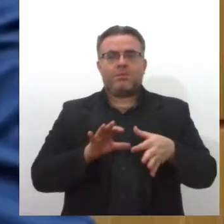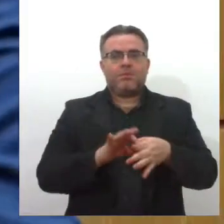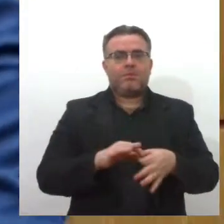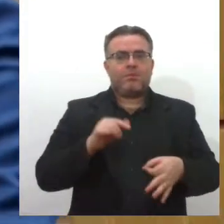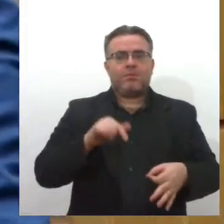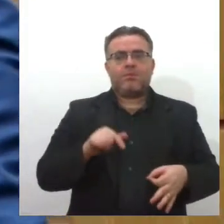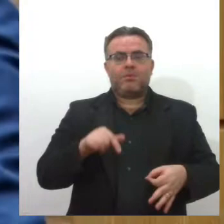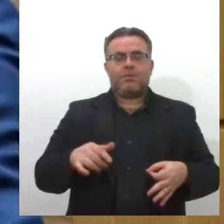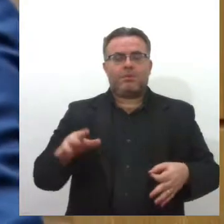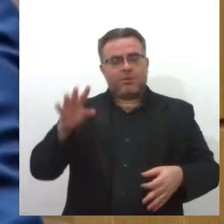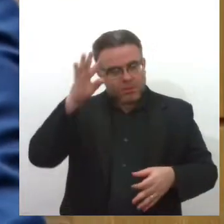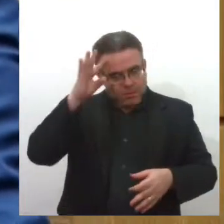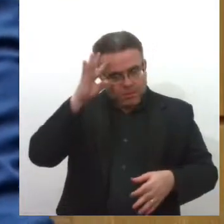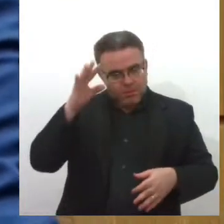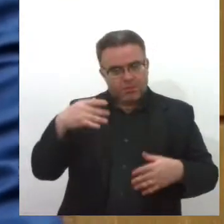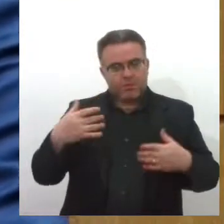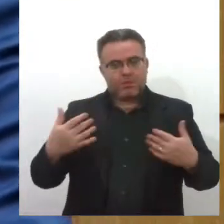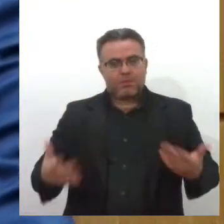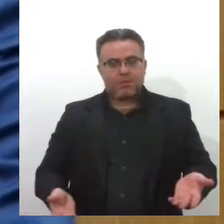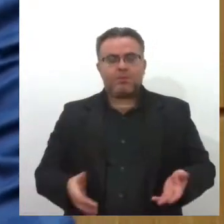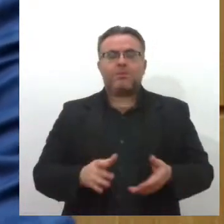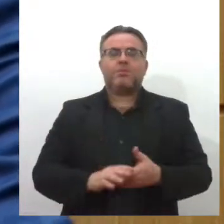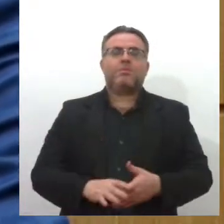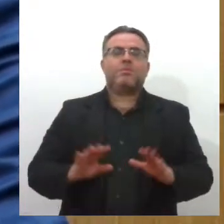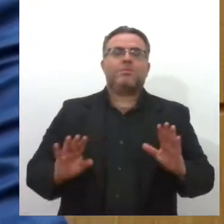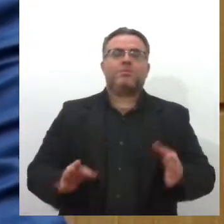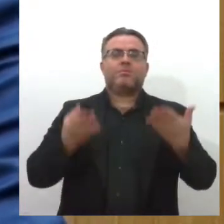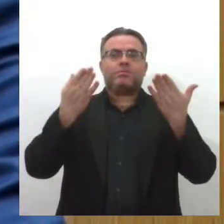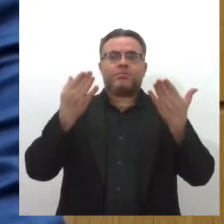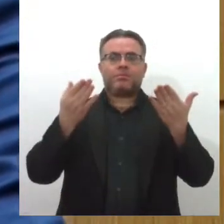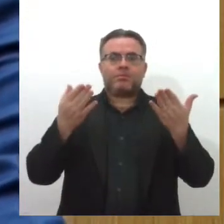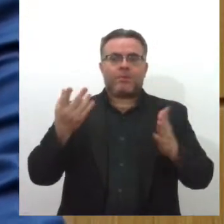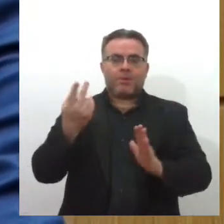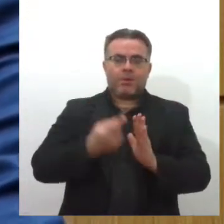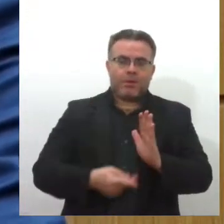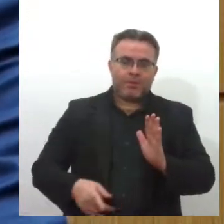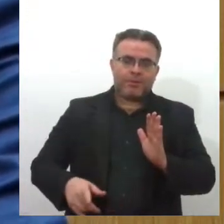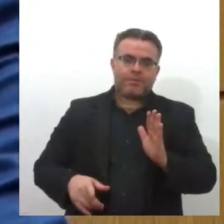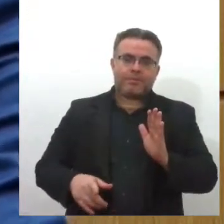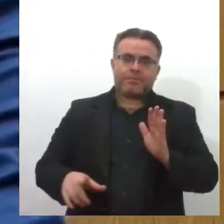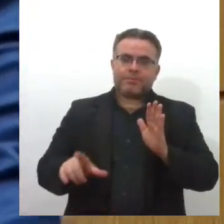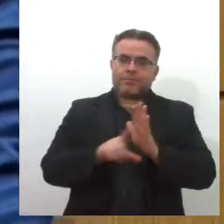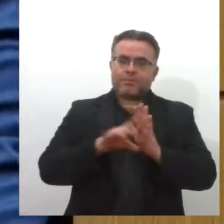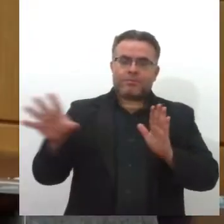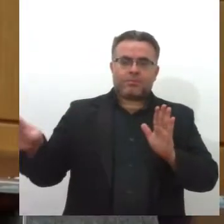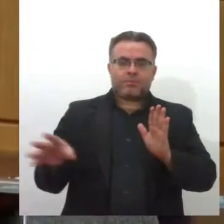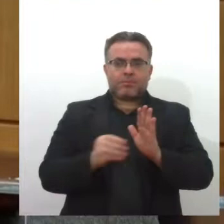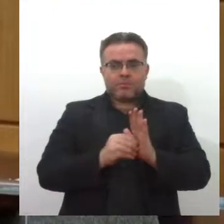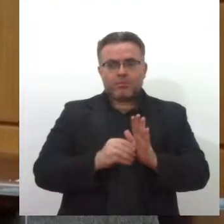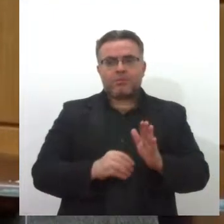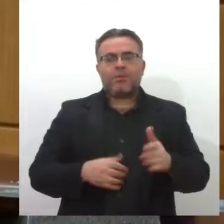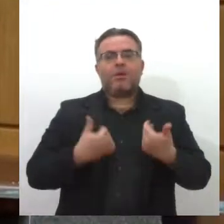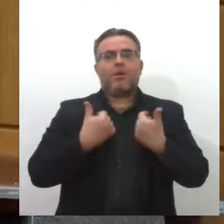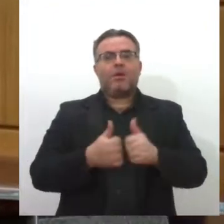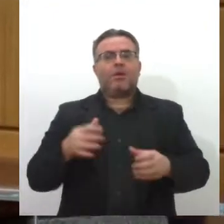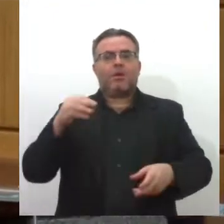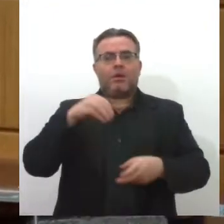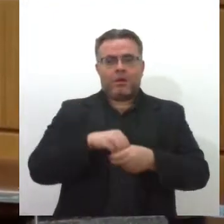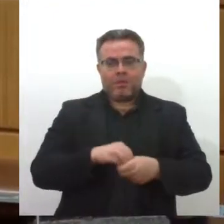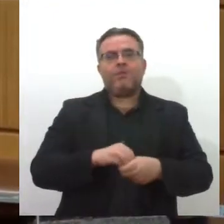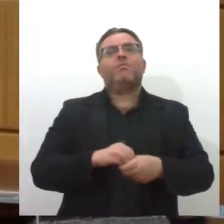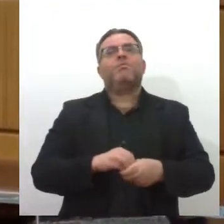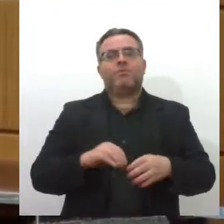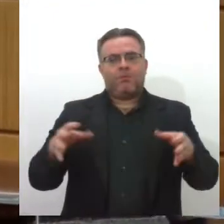quarta-feira. Adailton comemorou a chegada de um projeto que inclui a Diretoria de Transporte e Trânsito ao